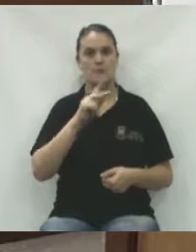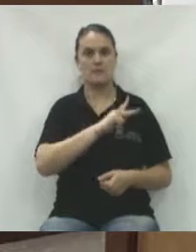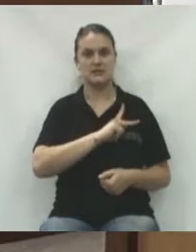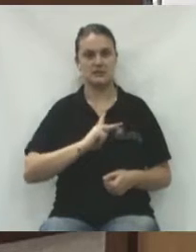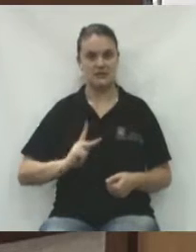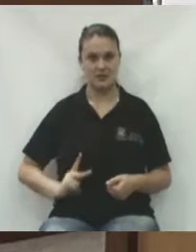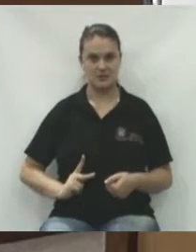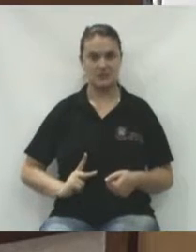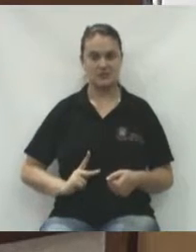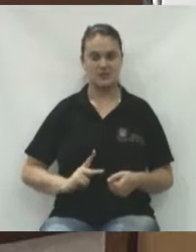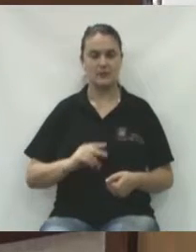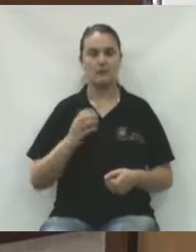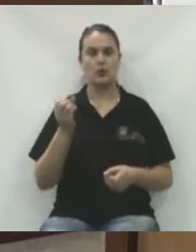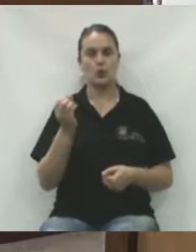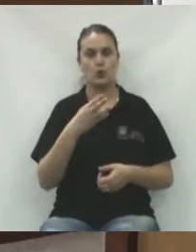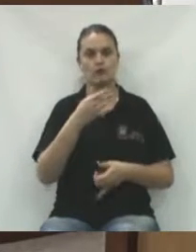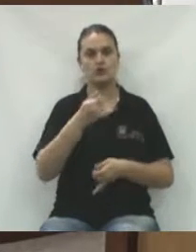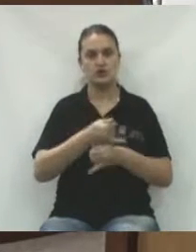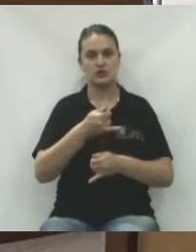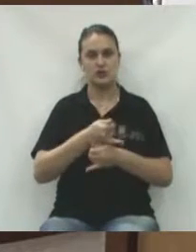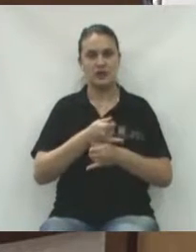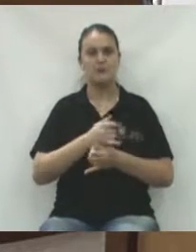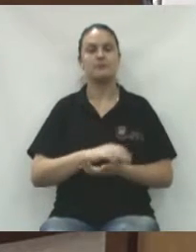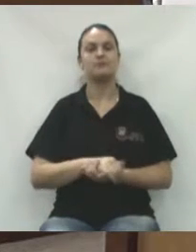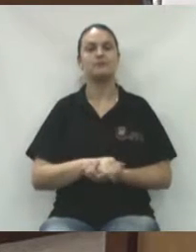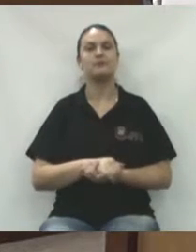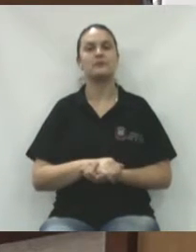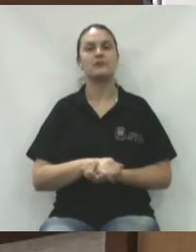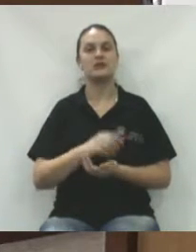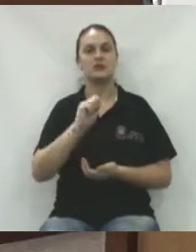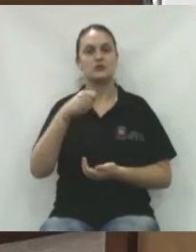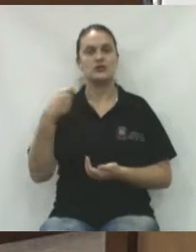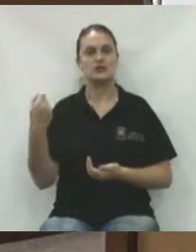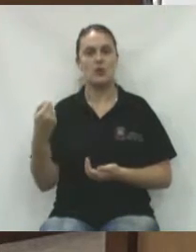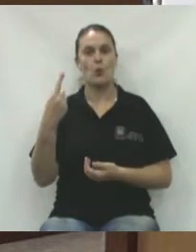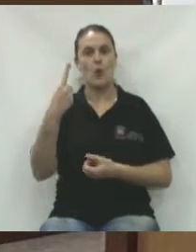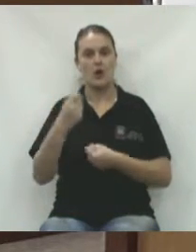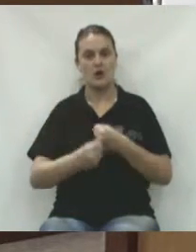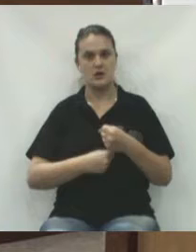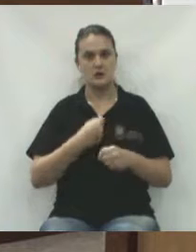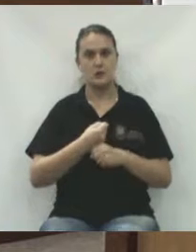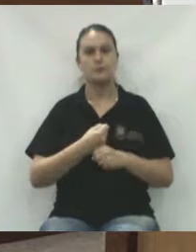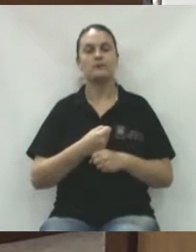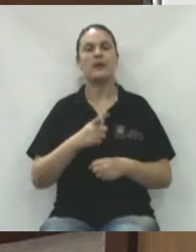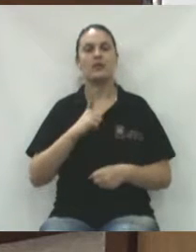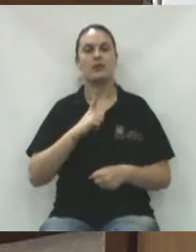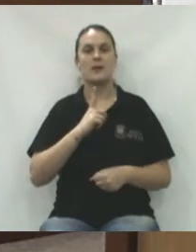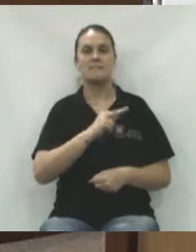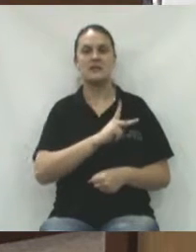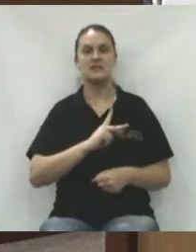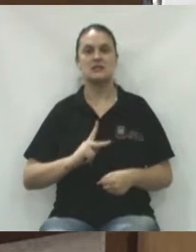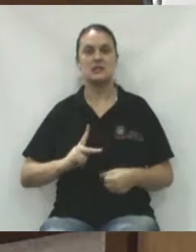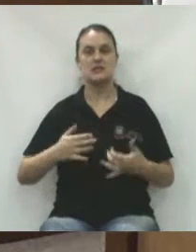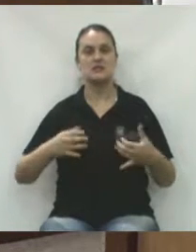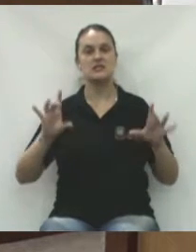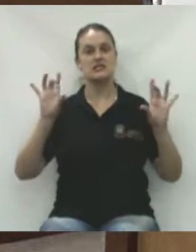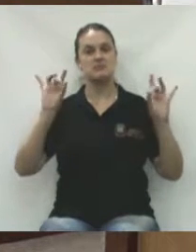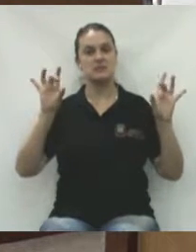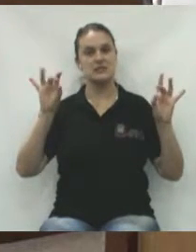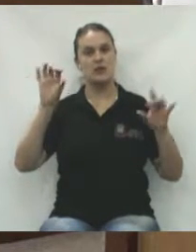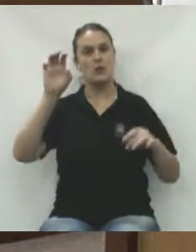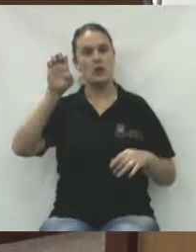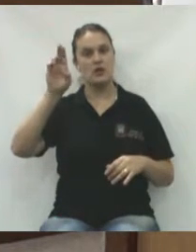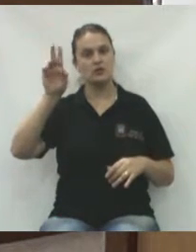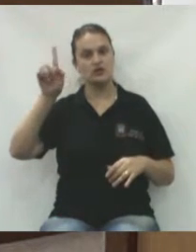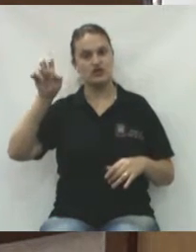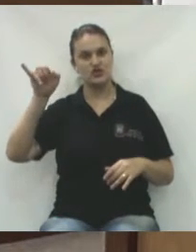sou o presidente atual da nova teoria da nova diretoria da cansou da suspensão por um ano daí temos o presidente de honra